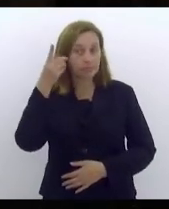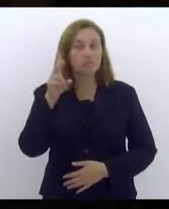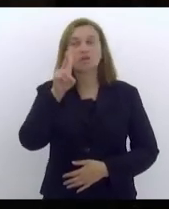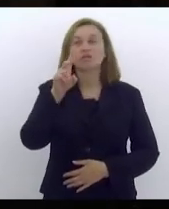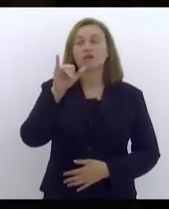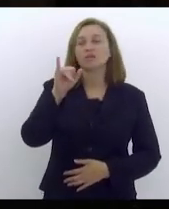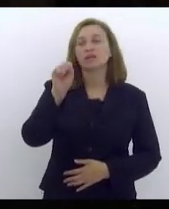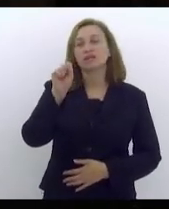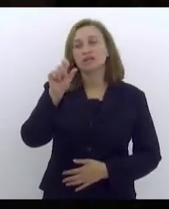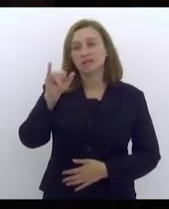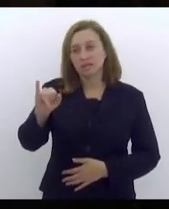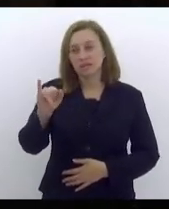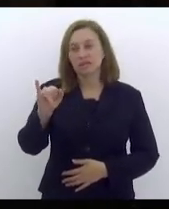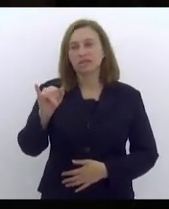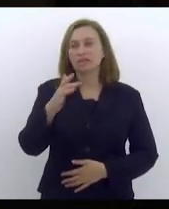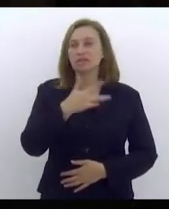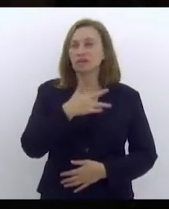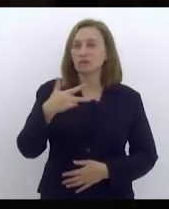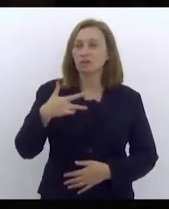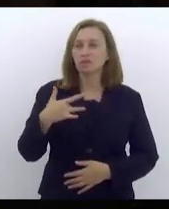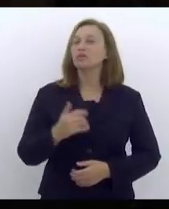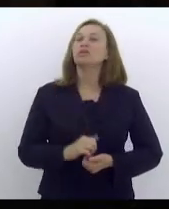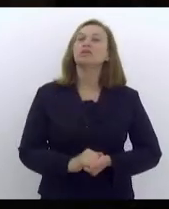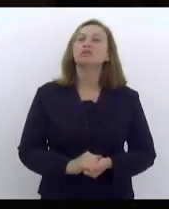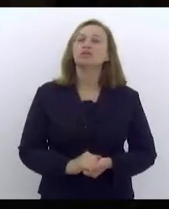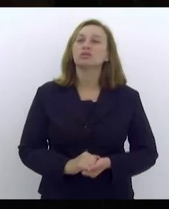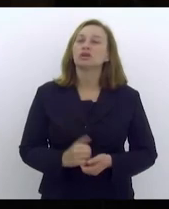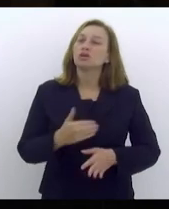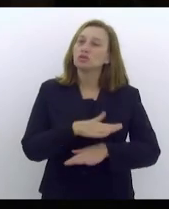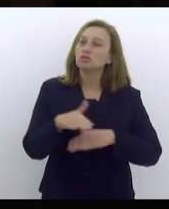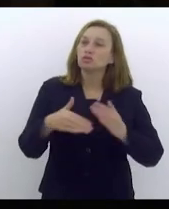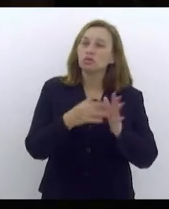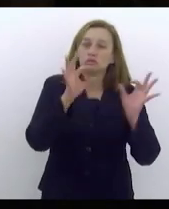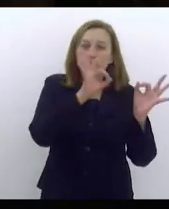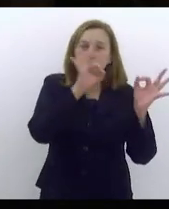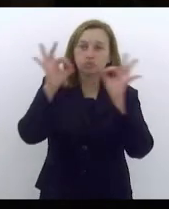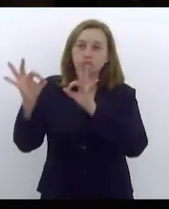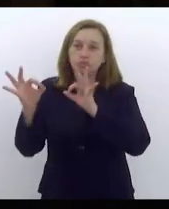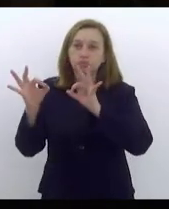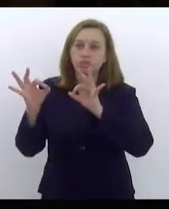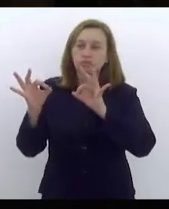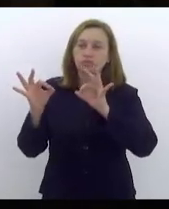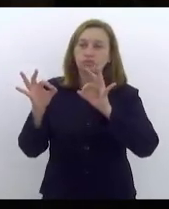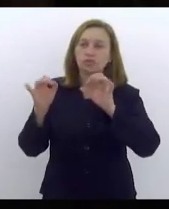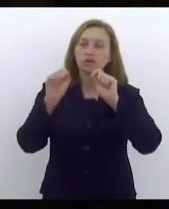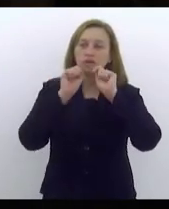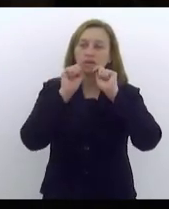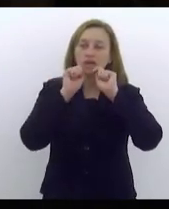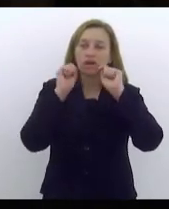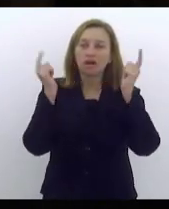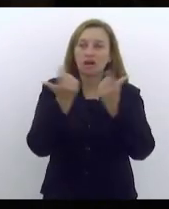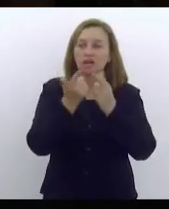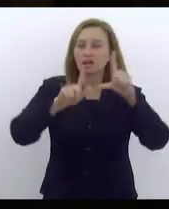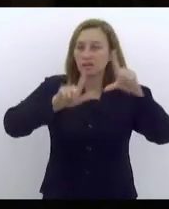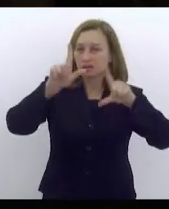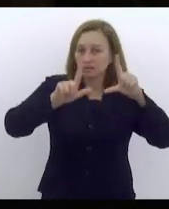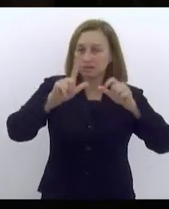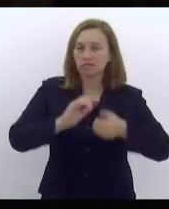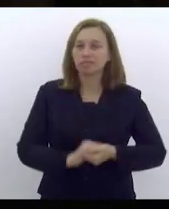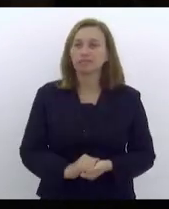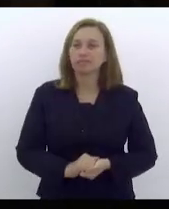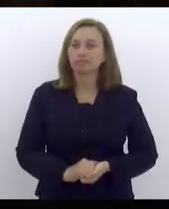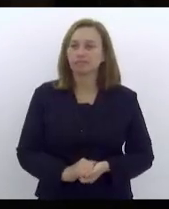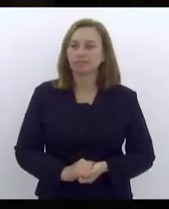da Saúde, senhoras e senhores telespectadores da TV Alerge,